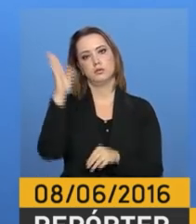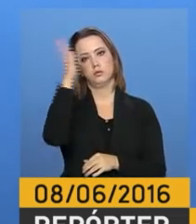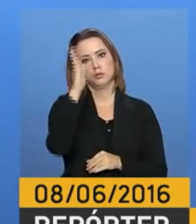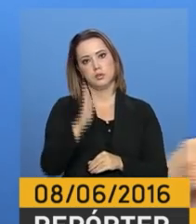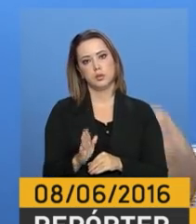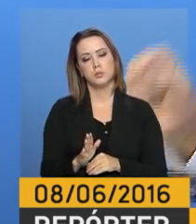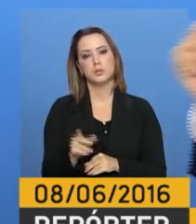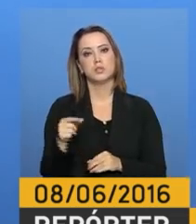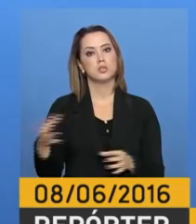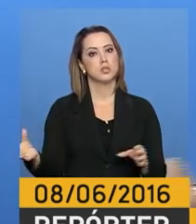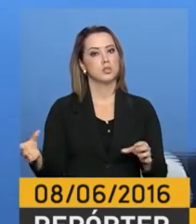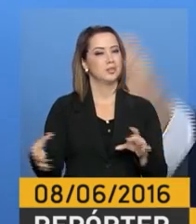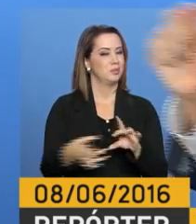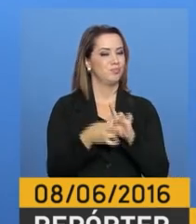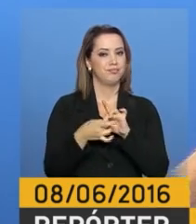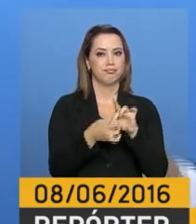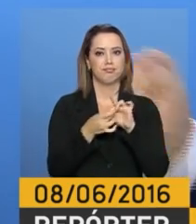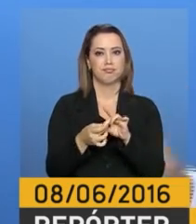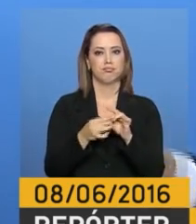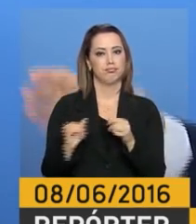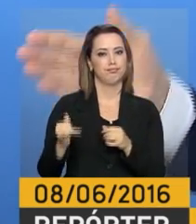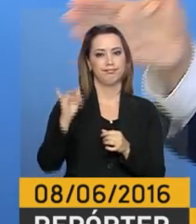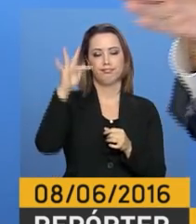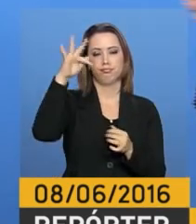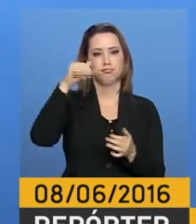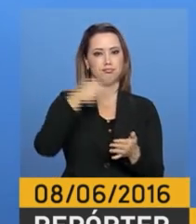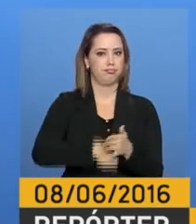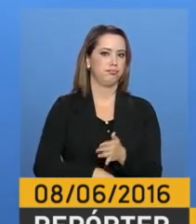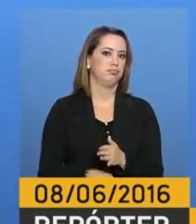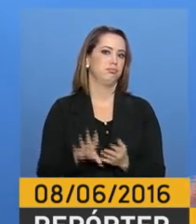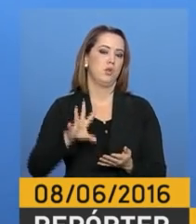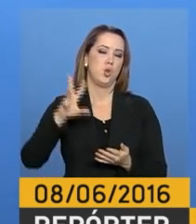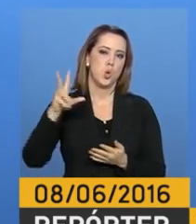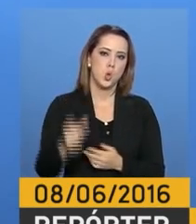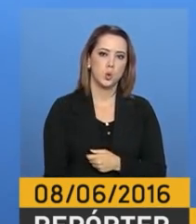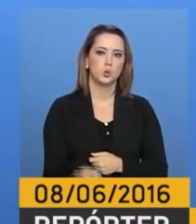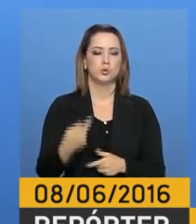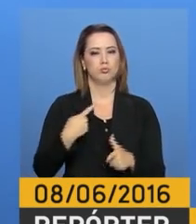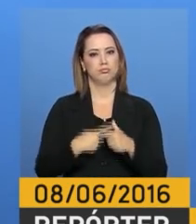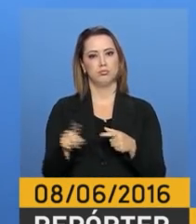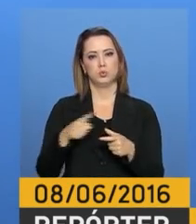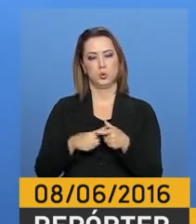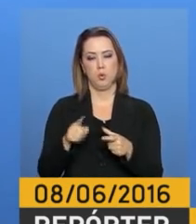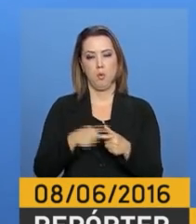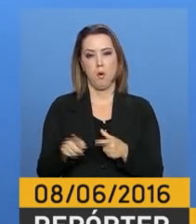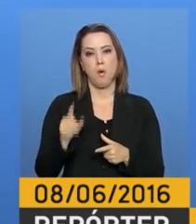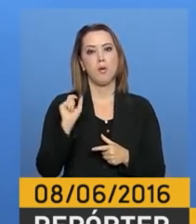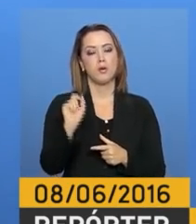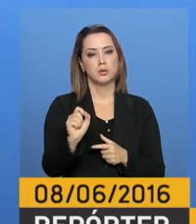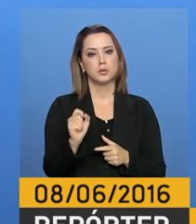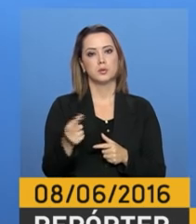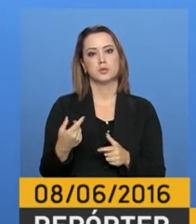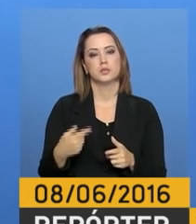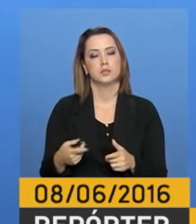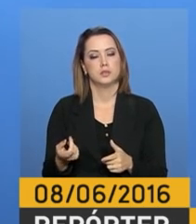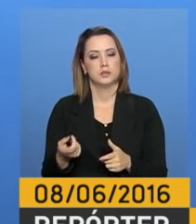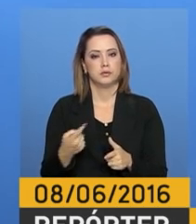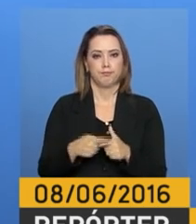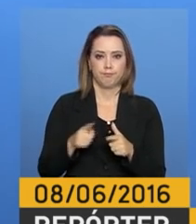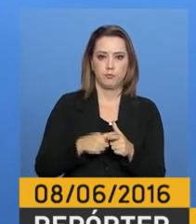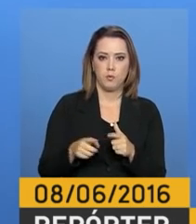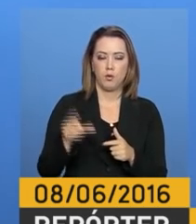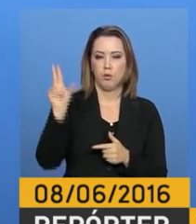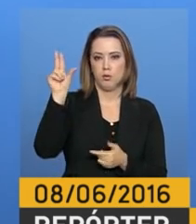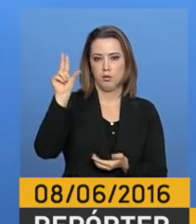Tributária gerou em tudo como consequência Inclusive a contração do crédito nós estamos